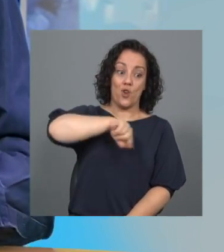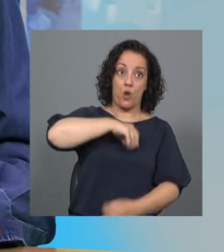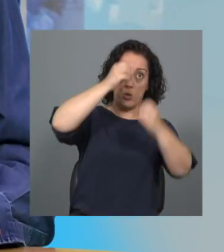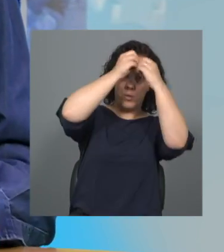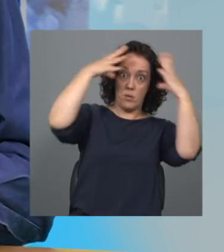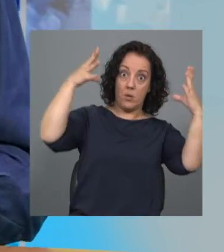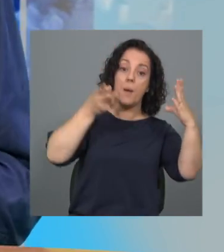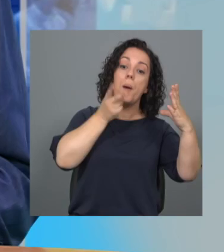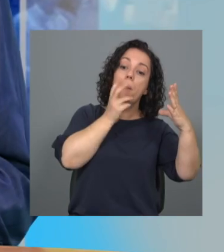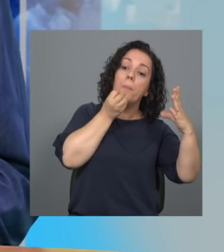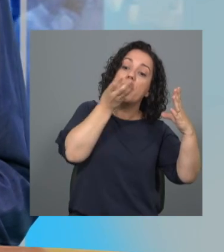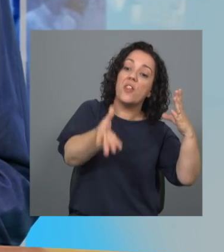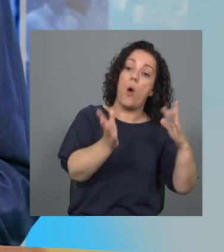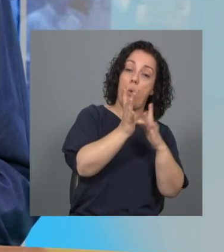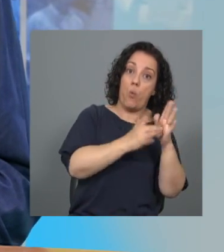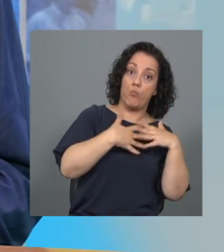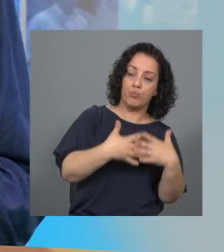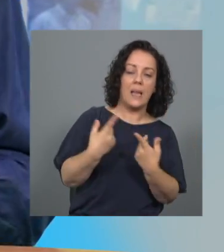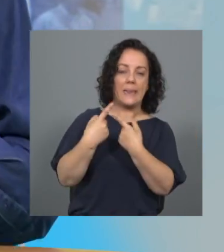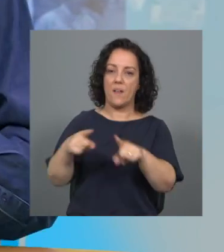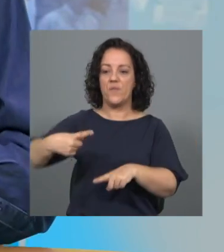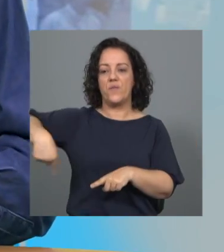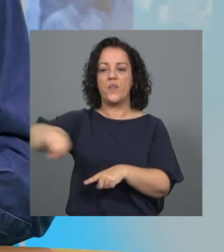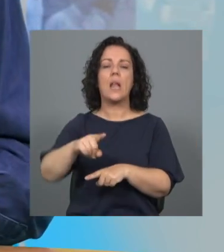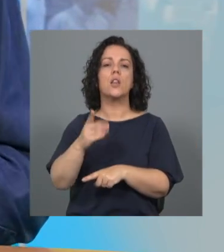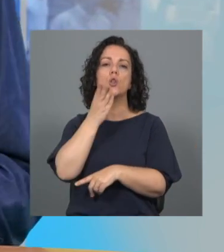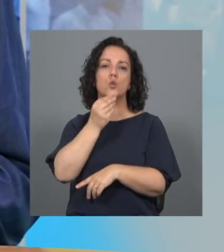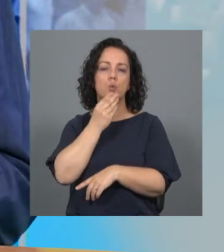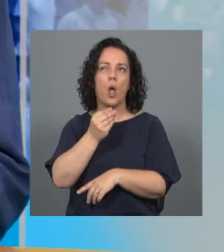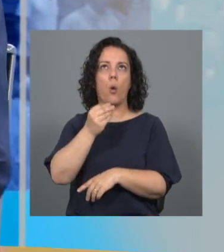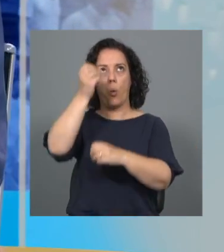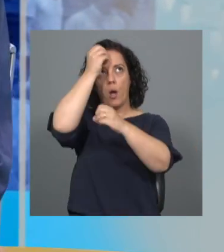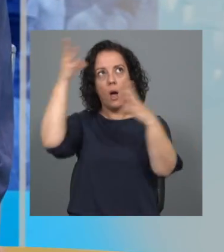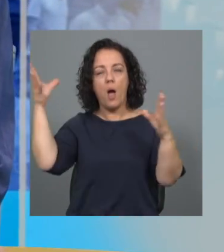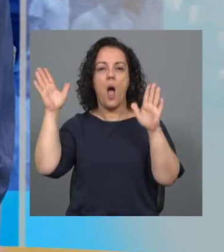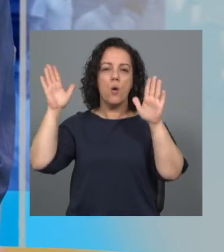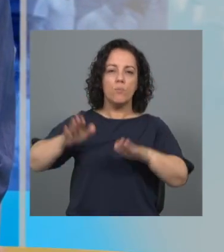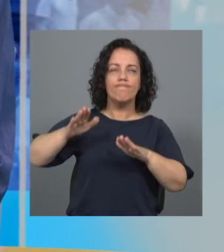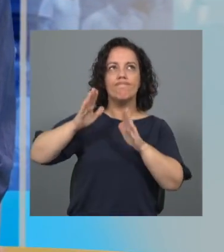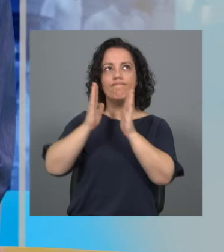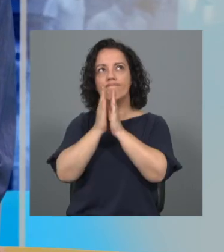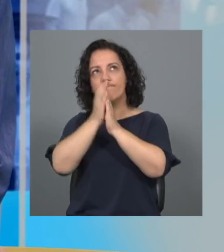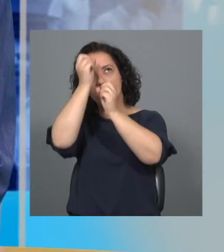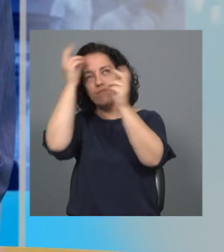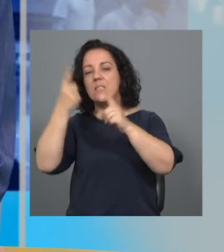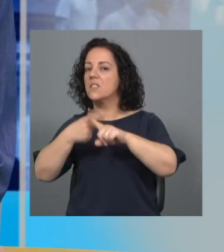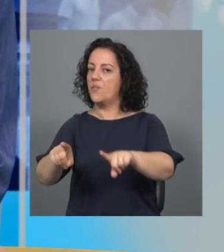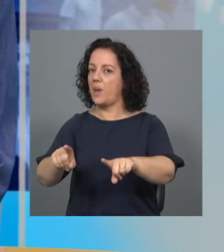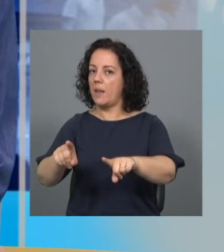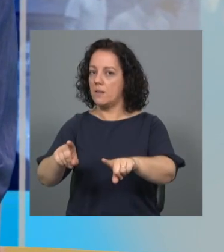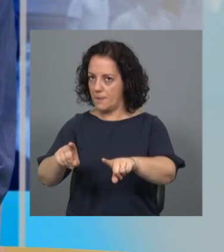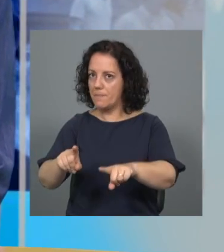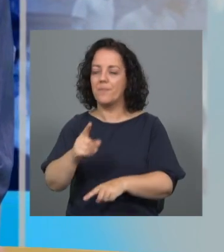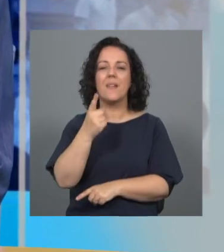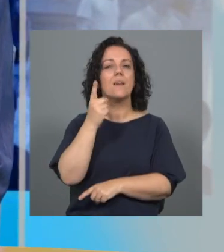igual à concepção islâmica e não é igual à concepção judaica, que também não são iguais entre si. E, portanto, o que nos apetece dizer aqui é que faz falta